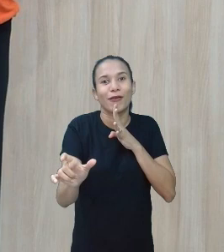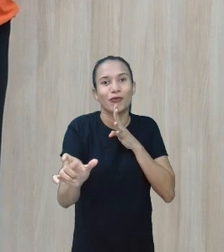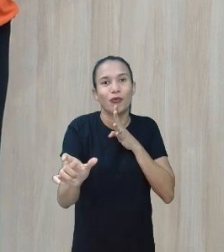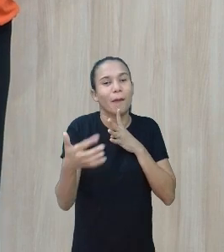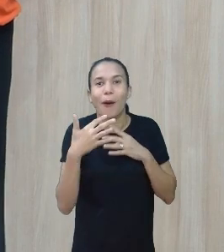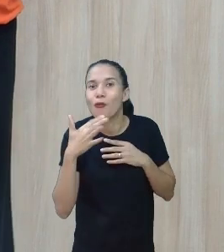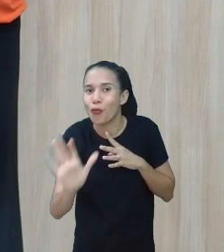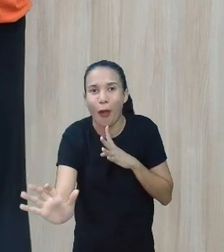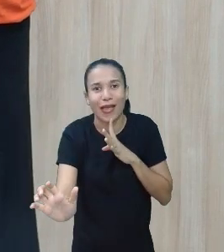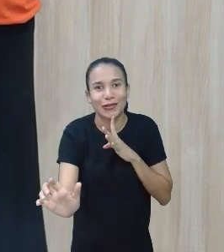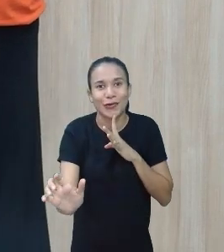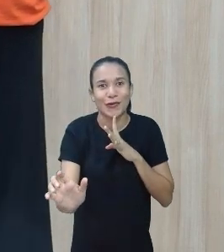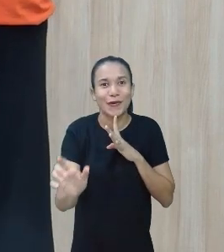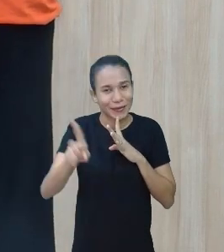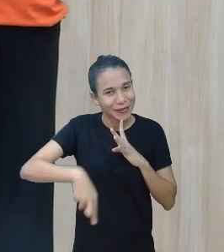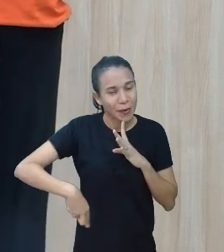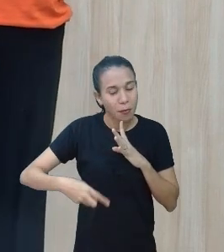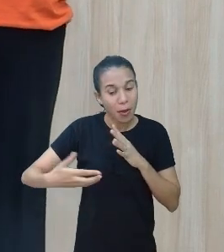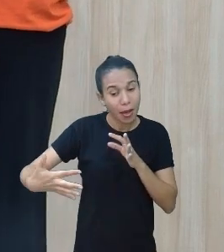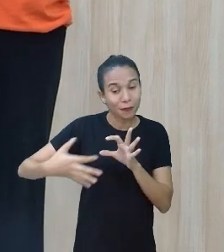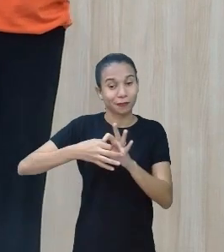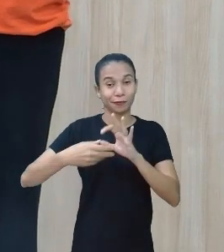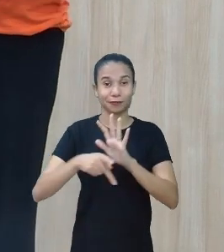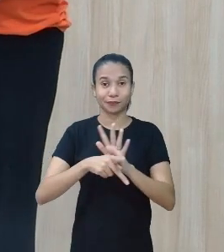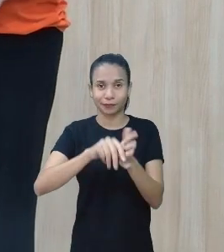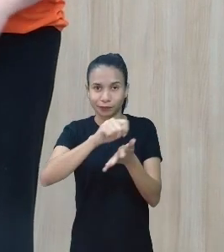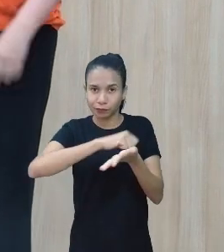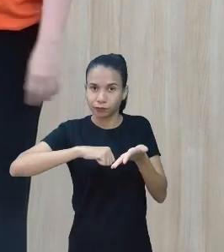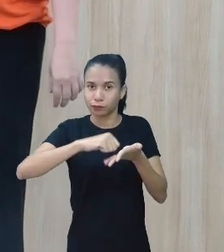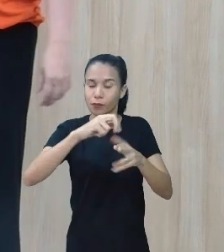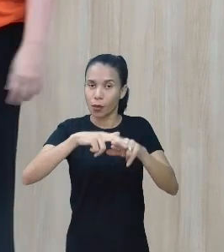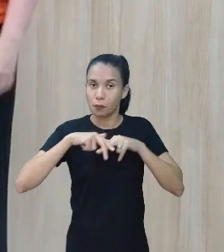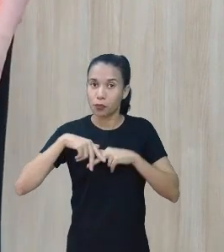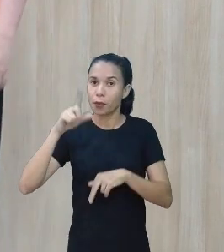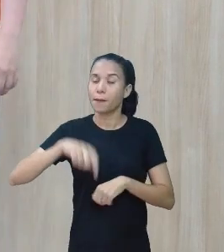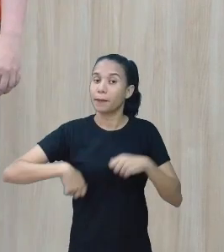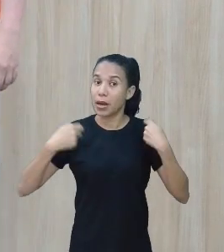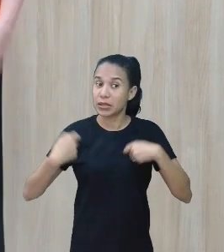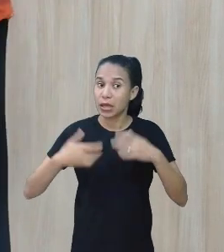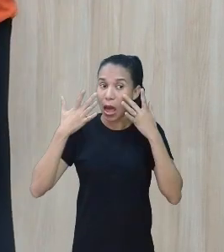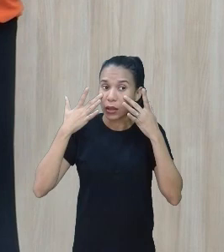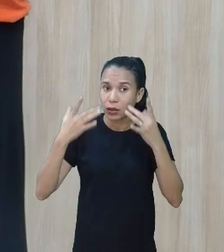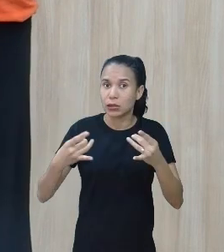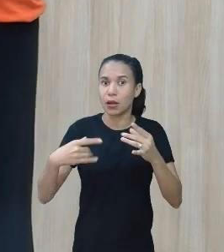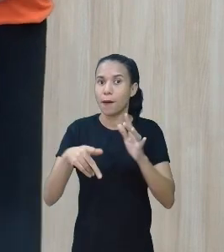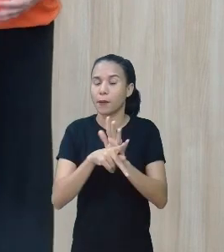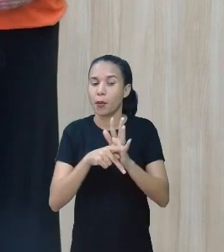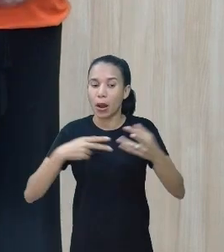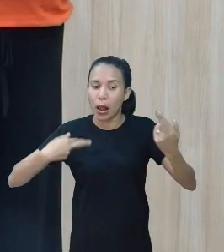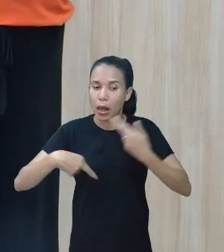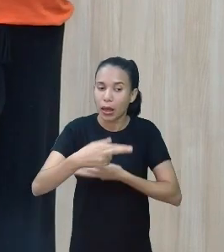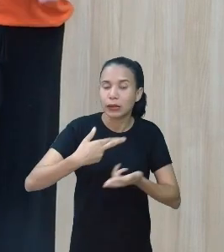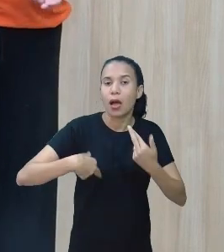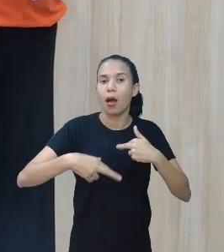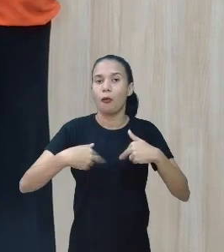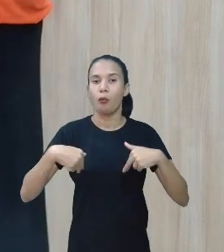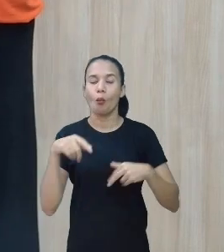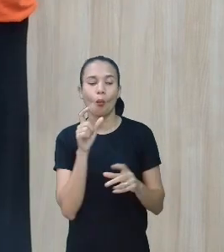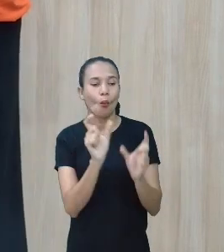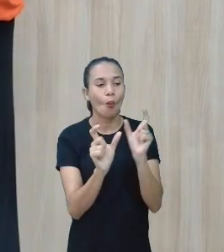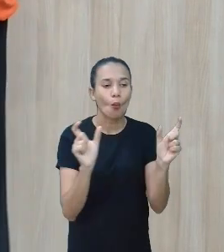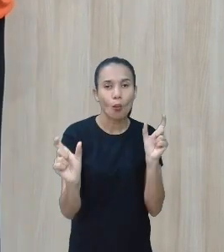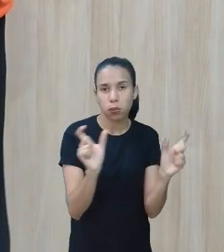isso faz parte da escrita. Então, tenham muito cuidado com essas relações, com as palavras. Por